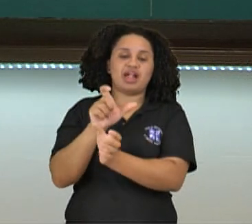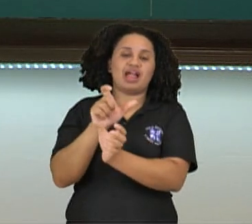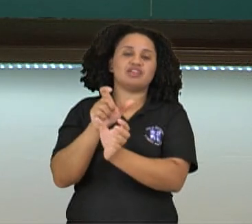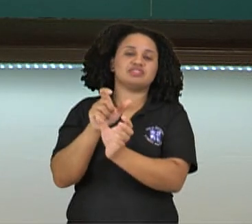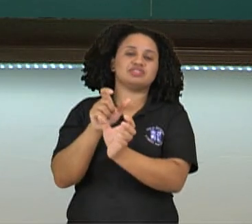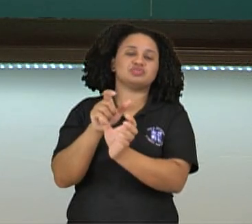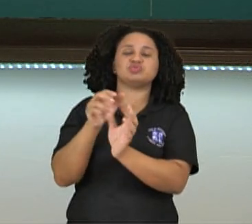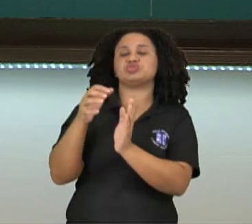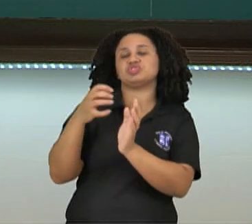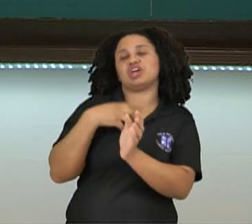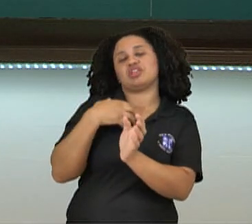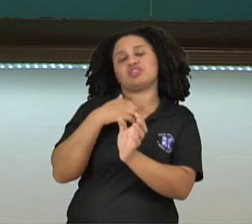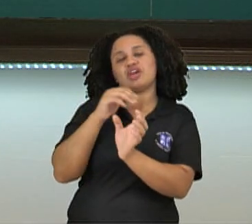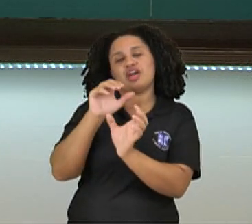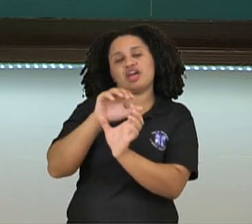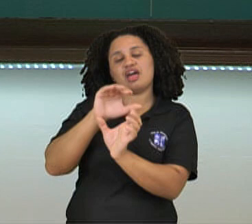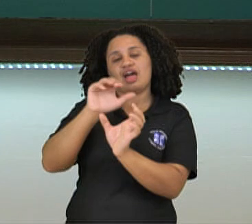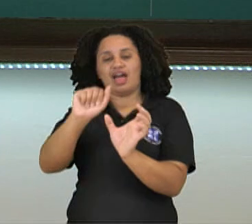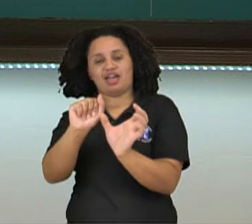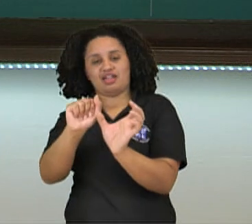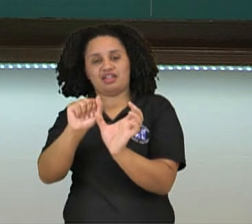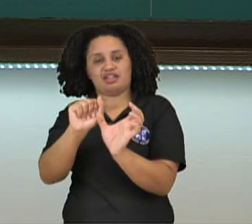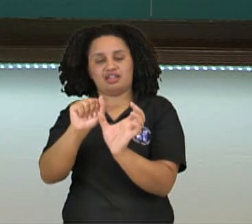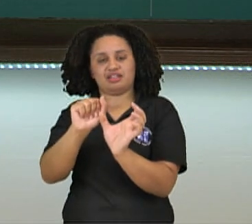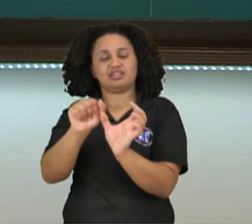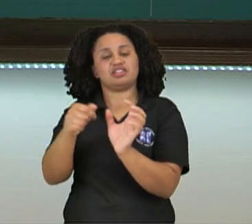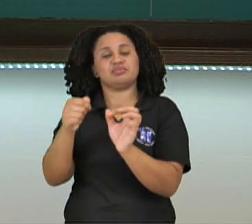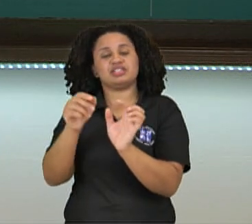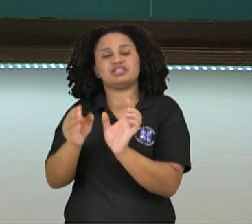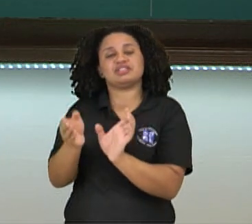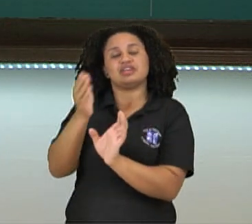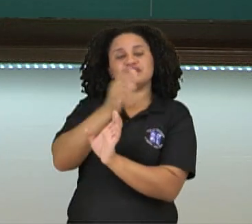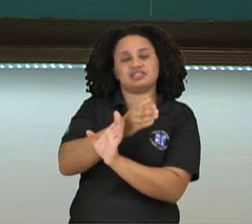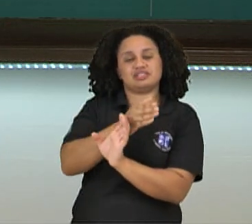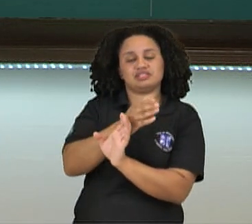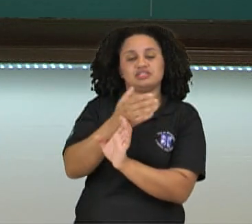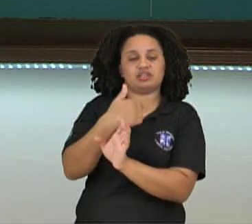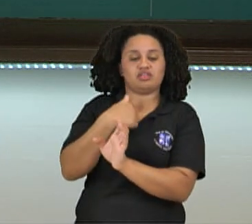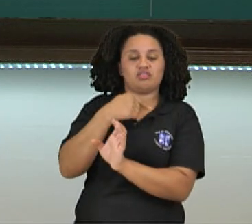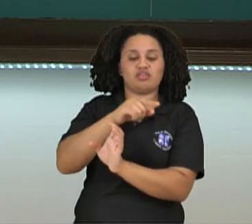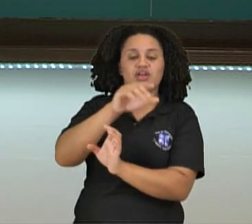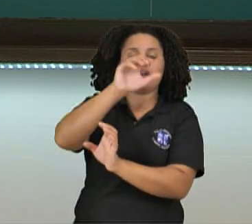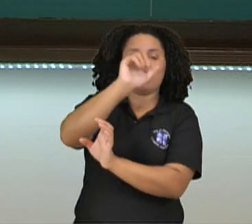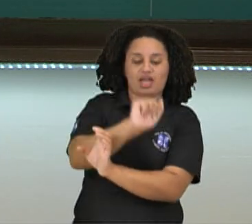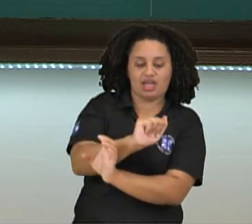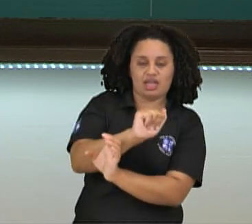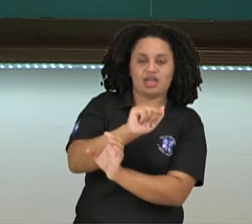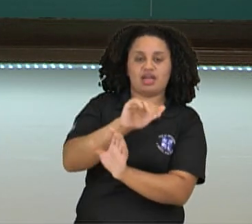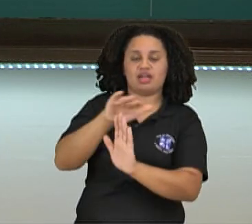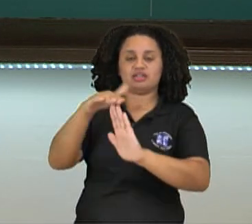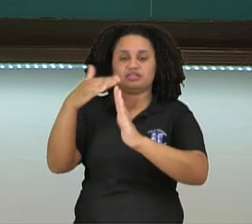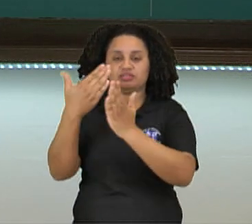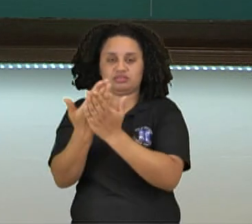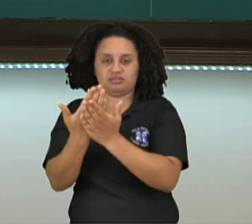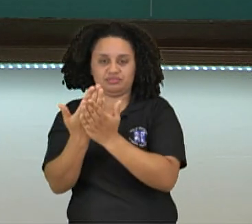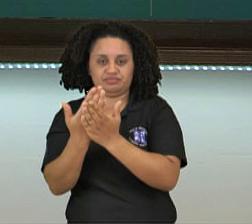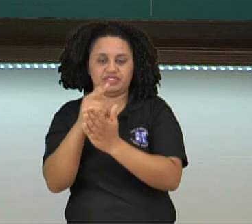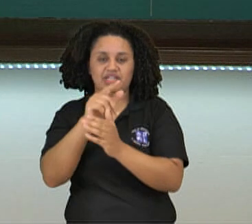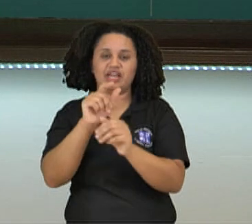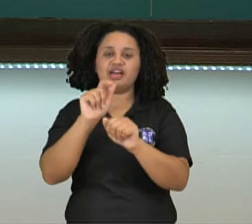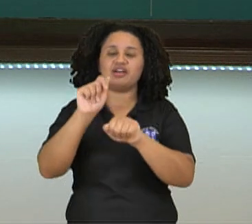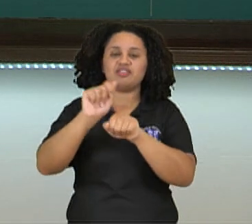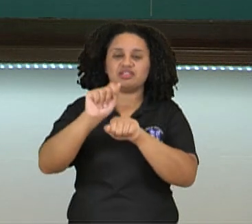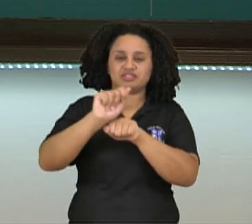substantivo feminino, que requer um artigo definido feminino na frente. Né? A escola, ali é um artigo. Quando eu tenho